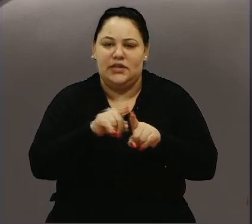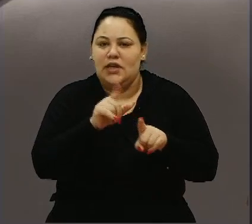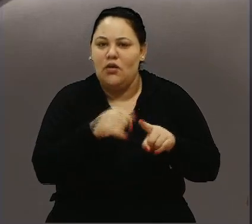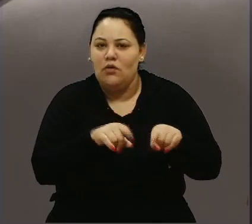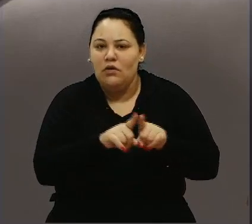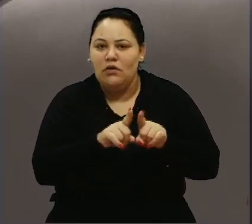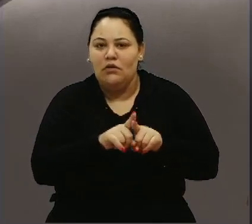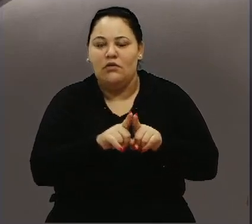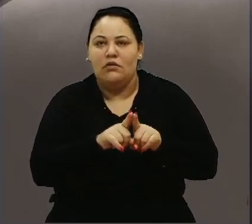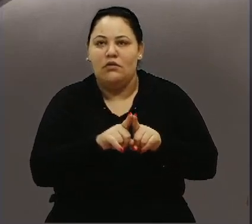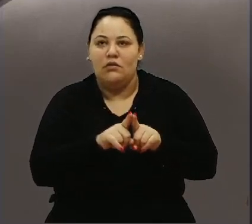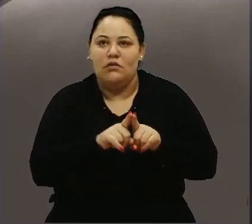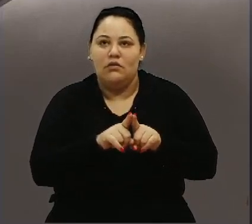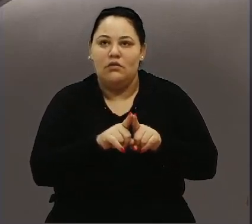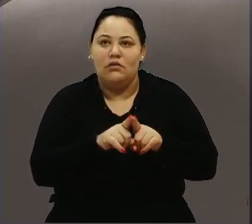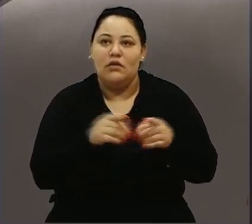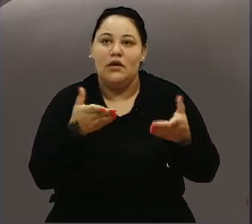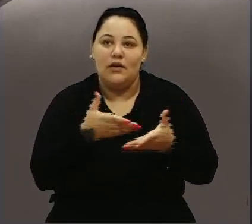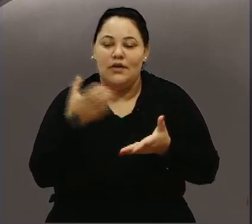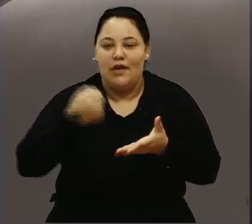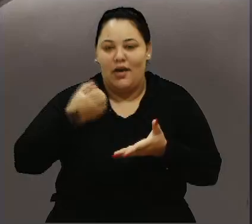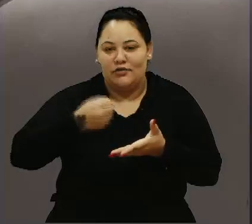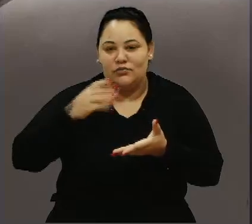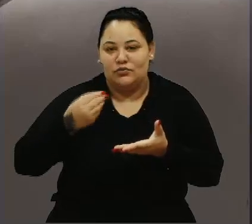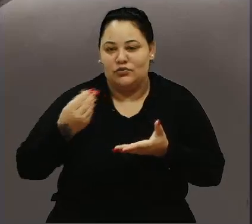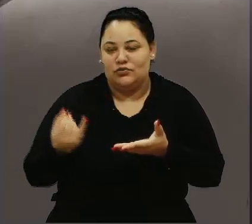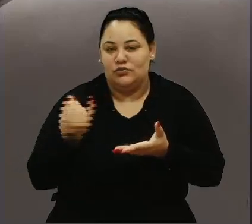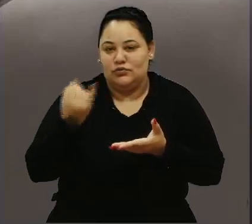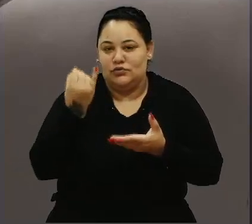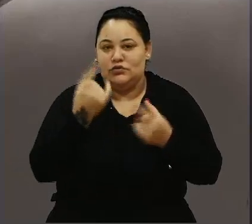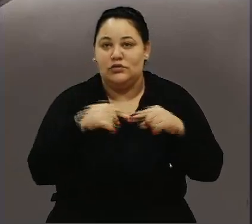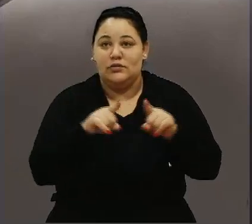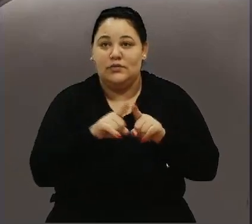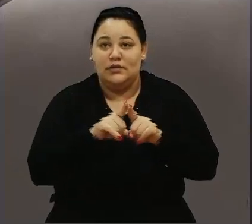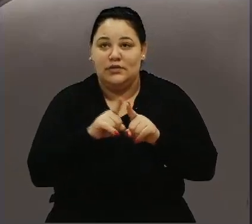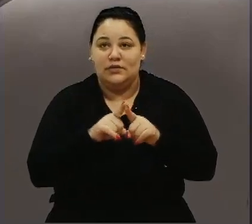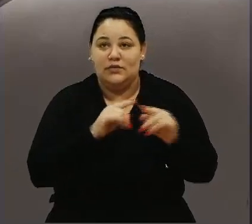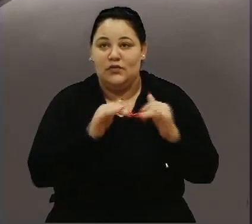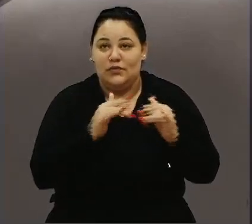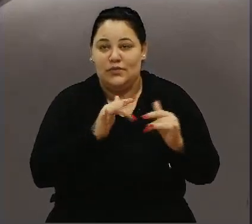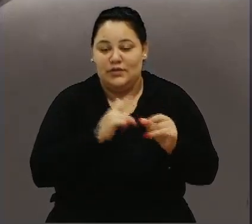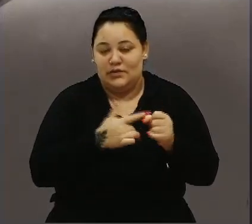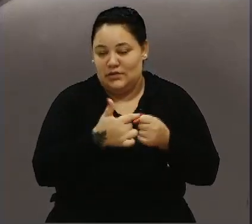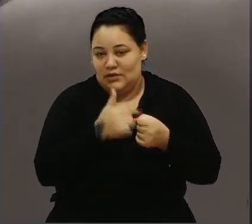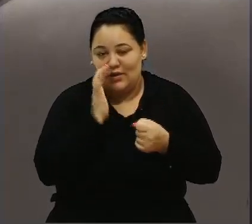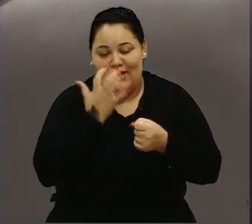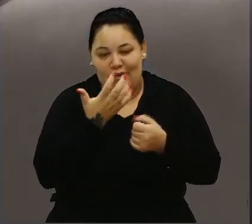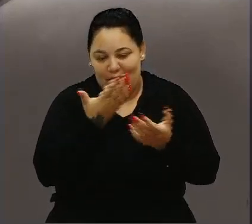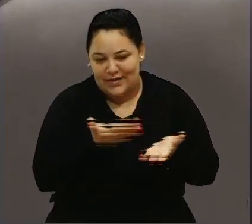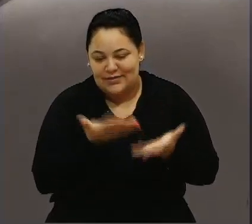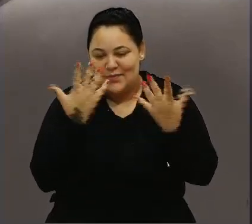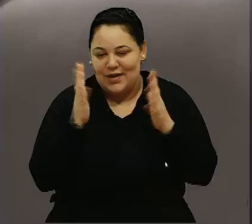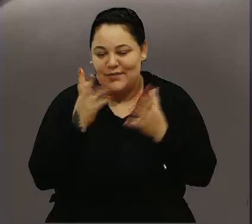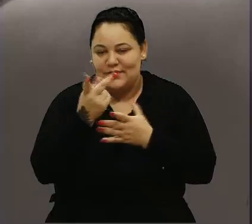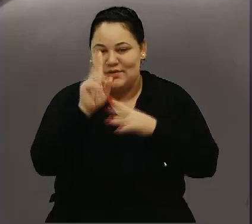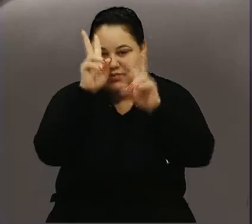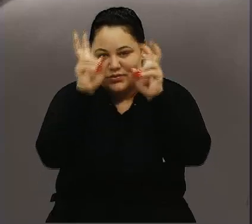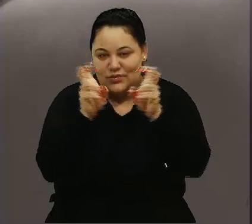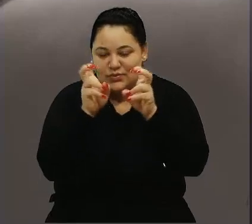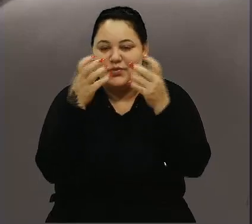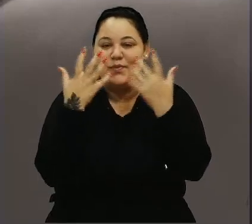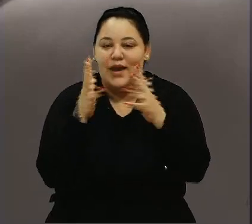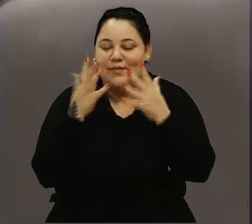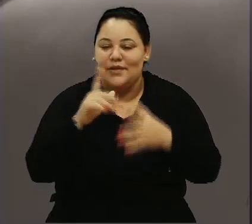o leite materno que é tão importante para o desenvolvimento dessas crianças. Então, parabéns pelo tema, parabéns